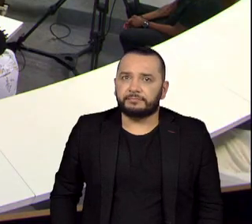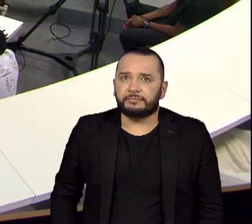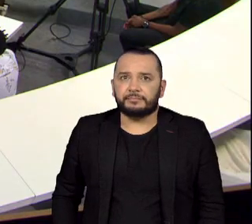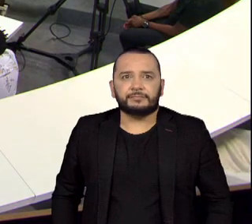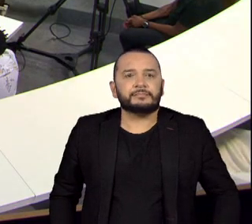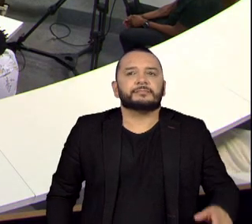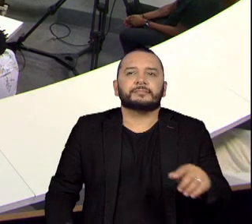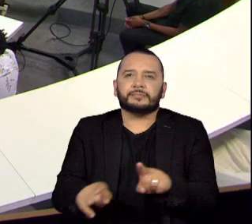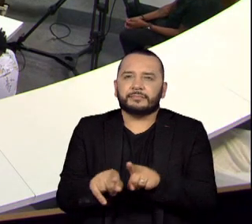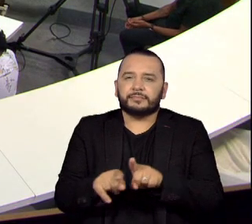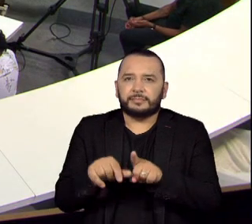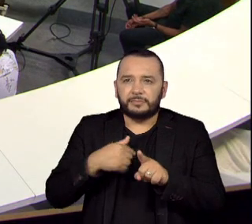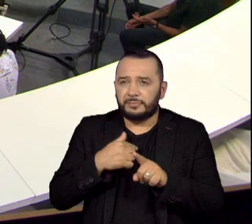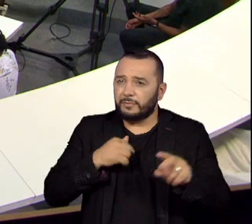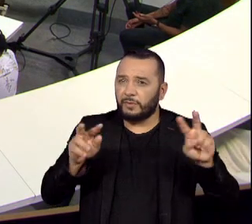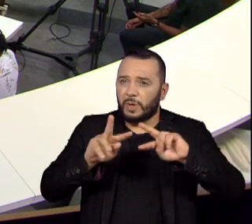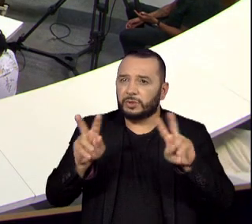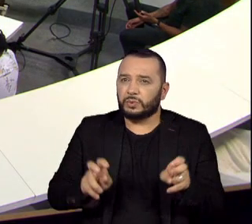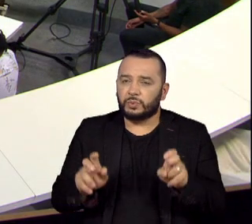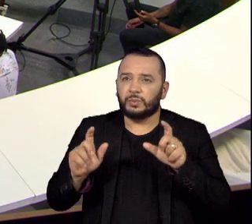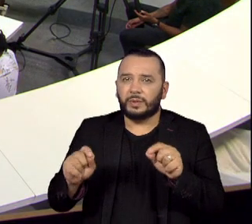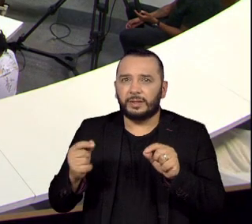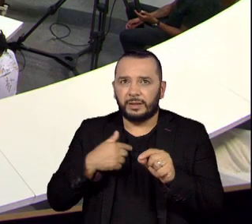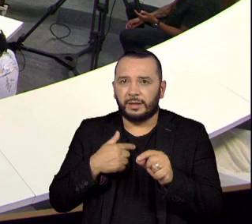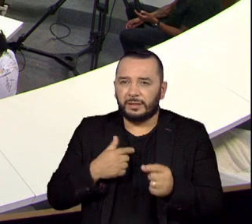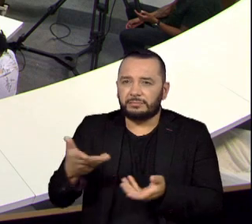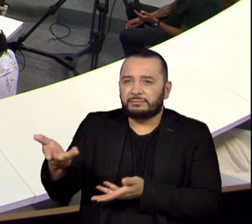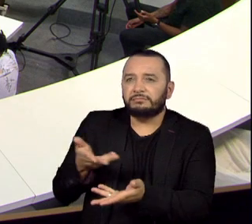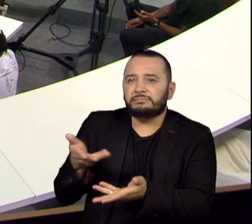assunto afetivo, né, nos últimos anos.